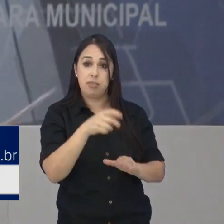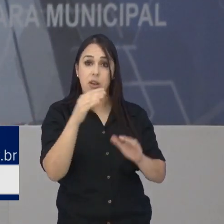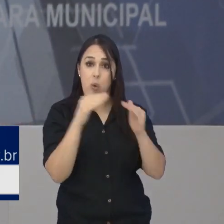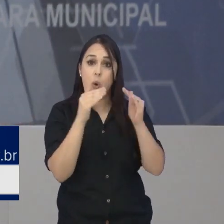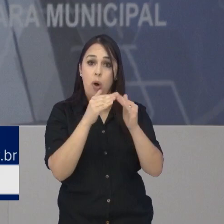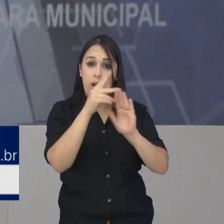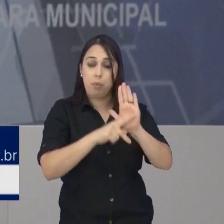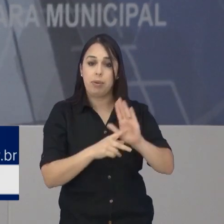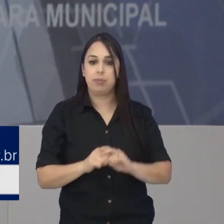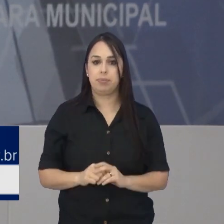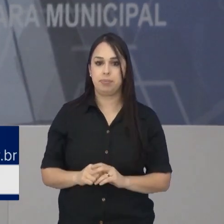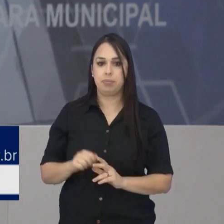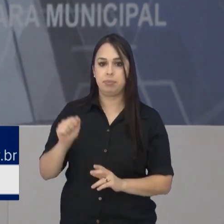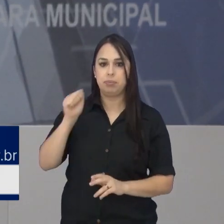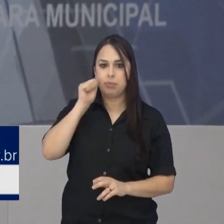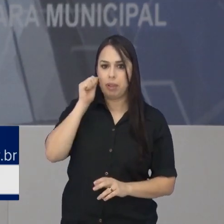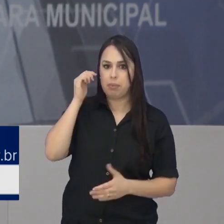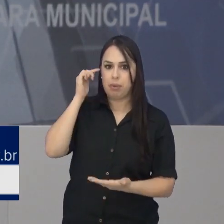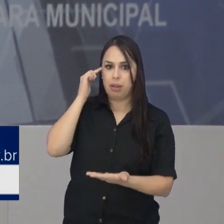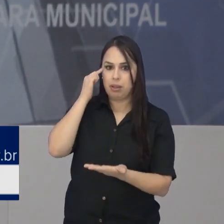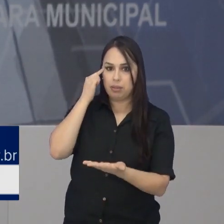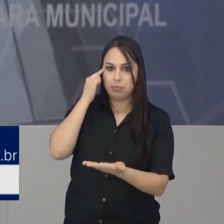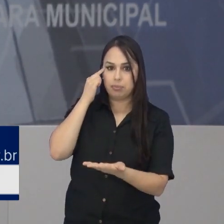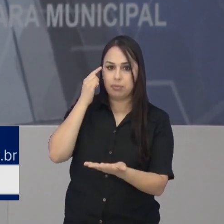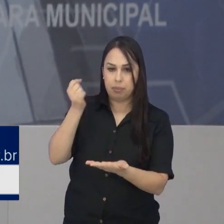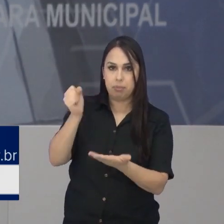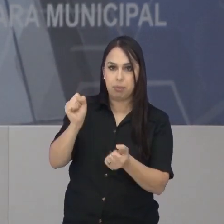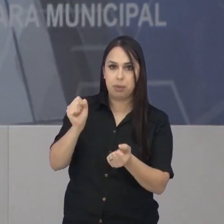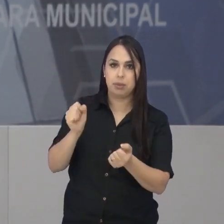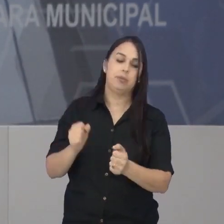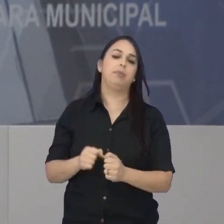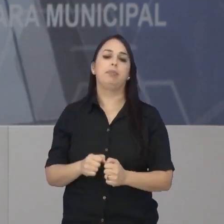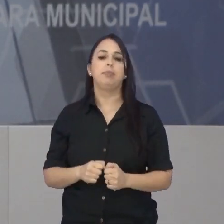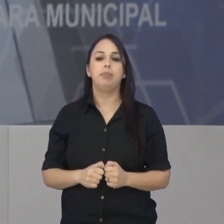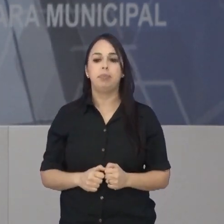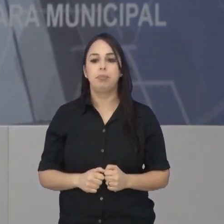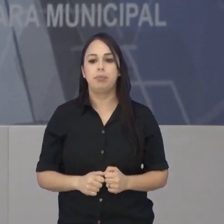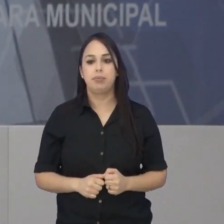projeto. A Amélia, cedo à parte, Amélia.